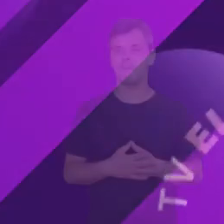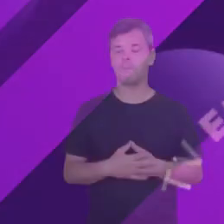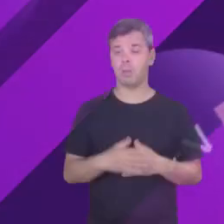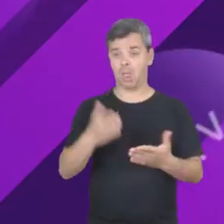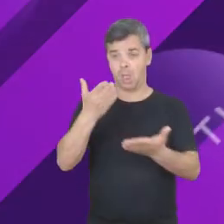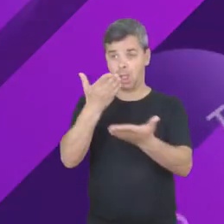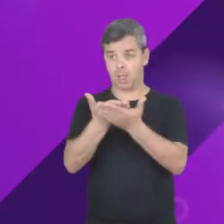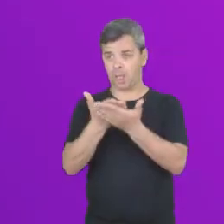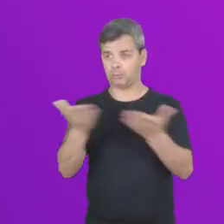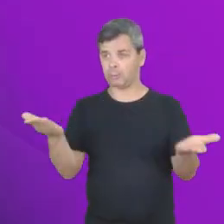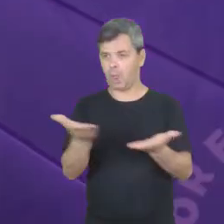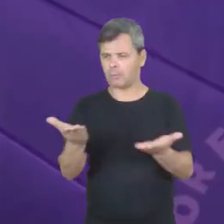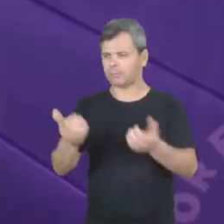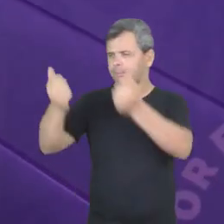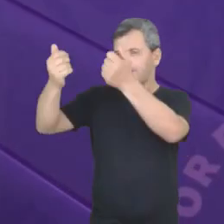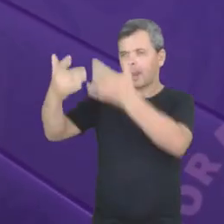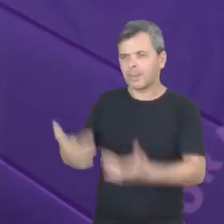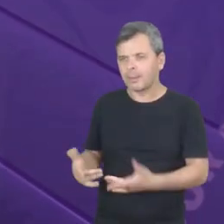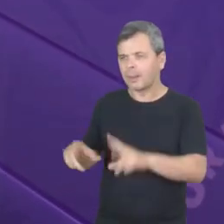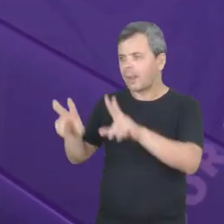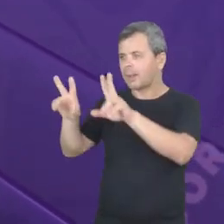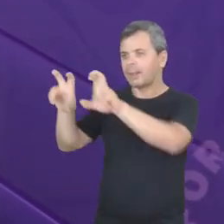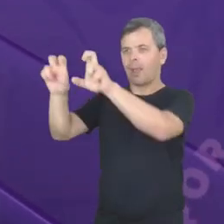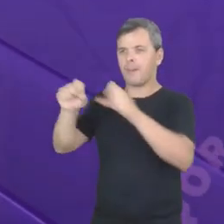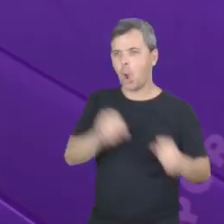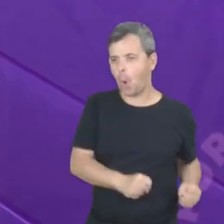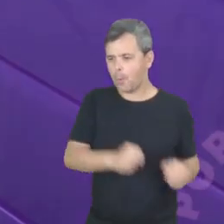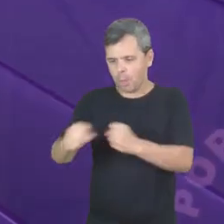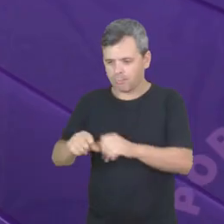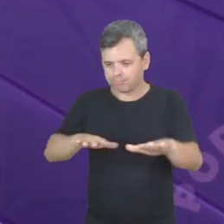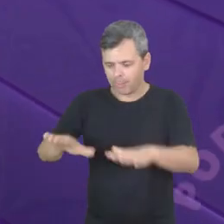Na aula de hoje, vamos falar sobre o tema O Poder do